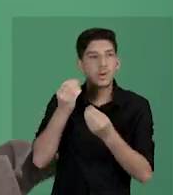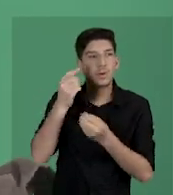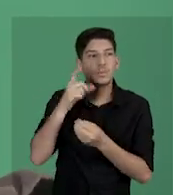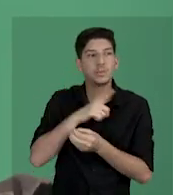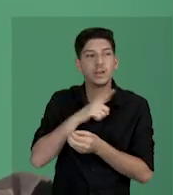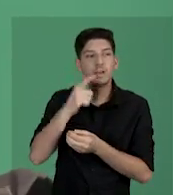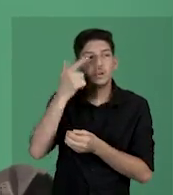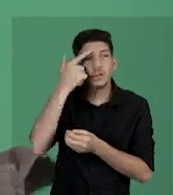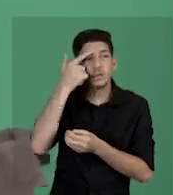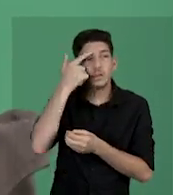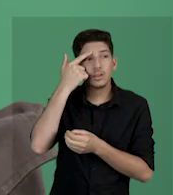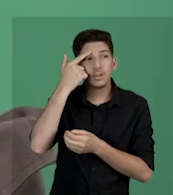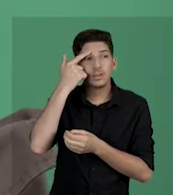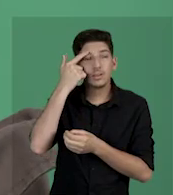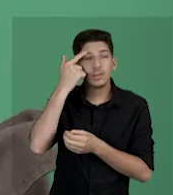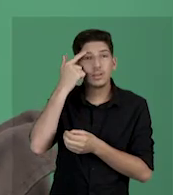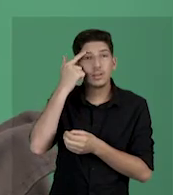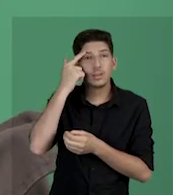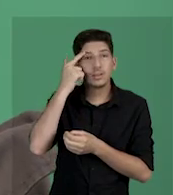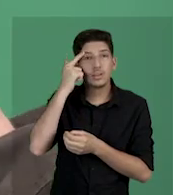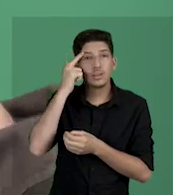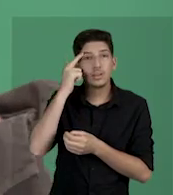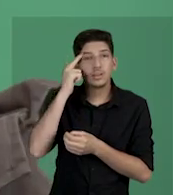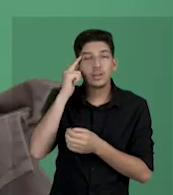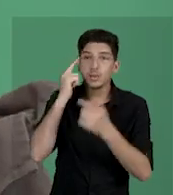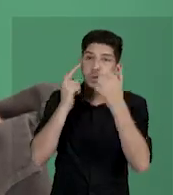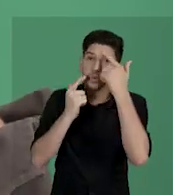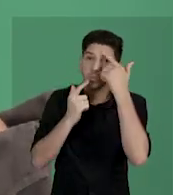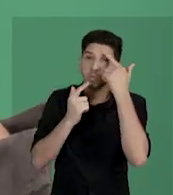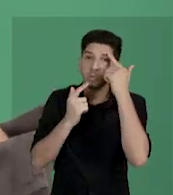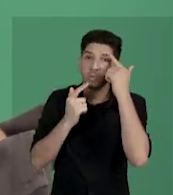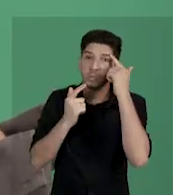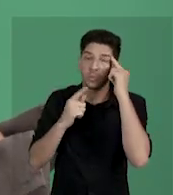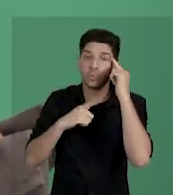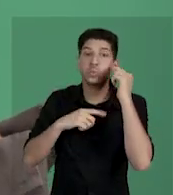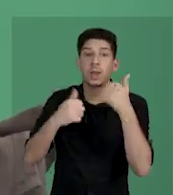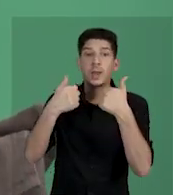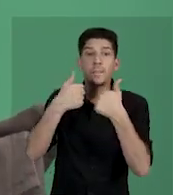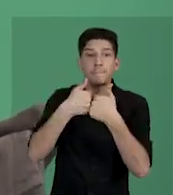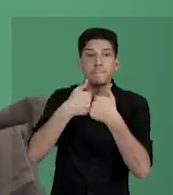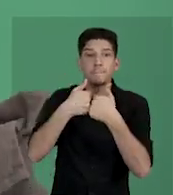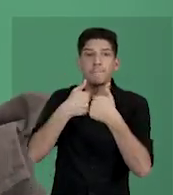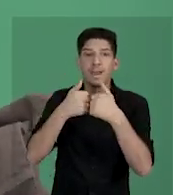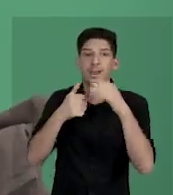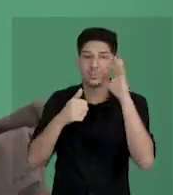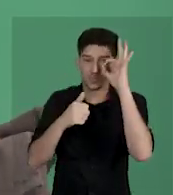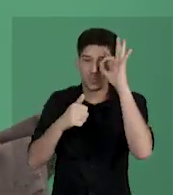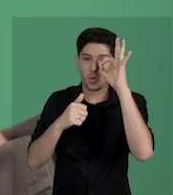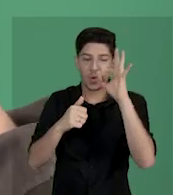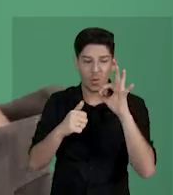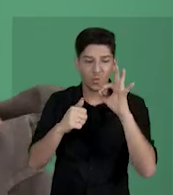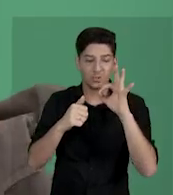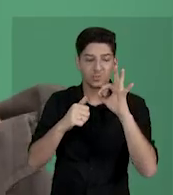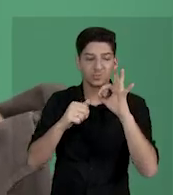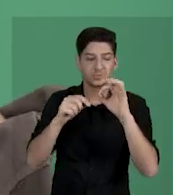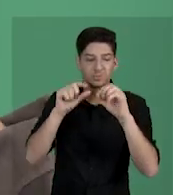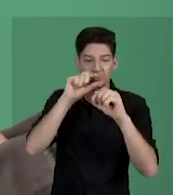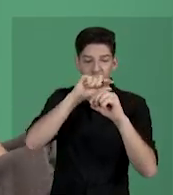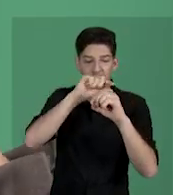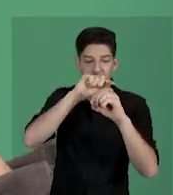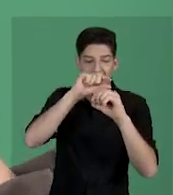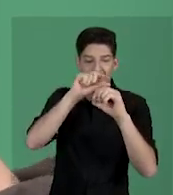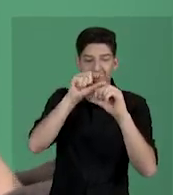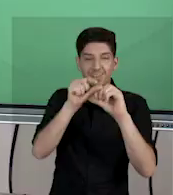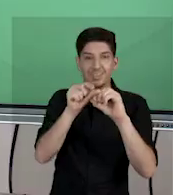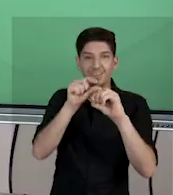acima da abertura do globo ocular. Então, ela está bem próxima aqui à bordazinha do osso, né, do crânio, que